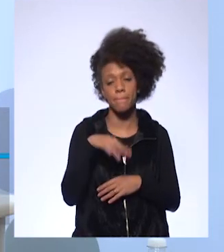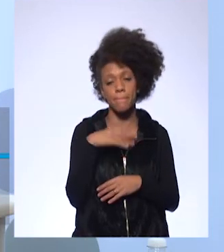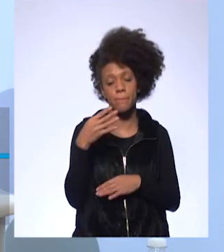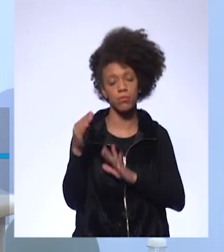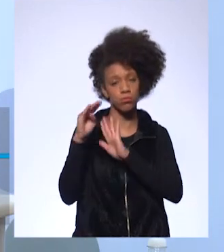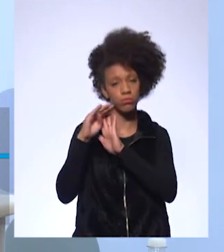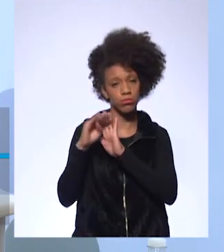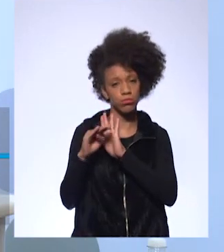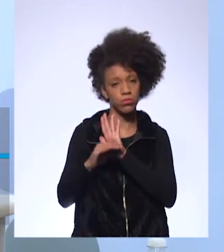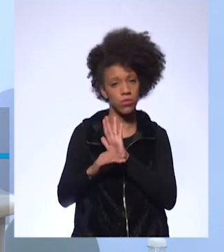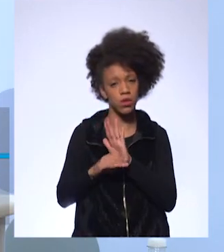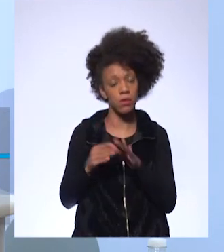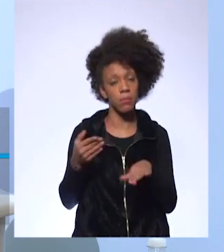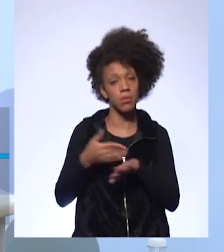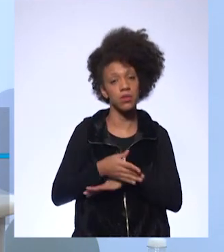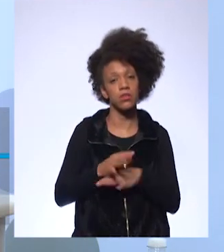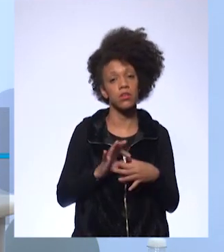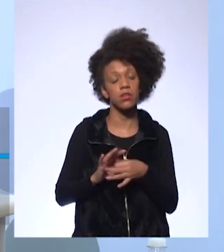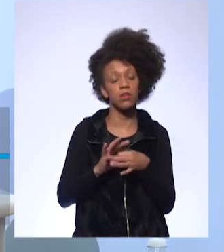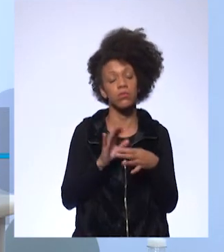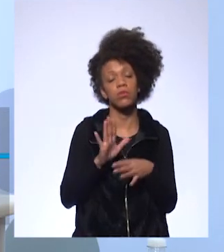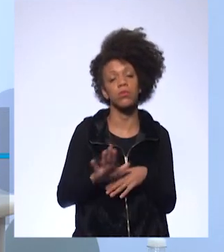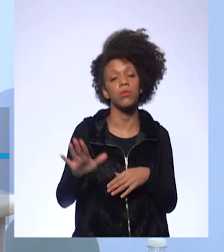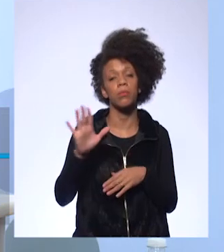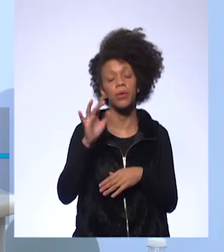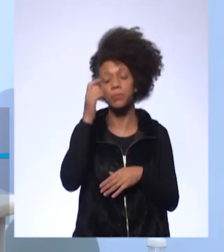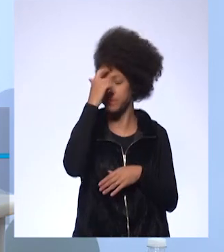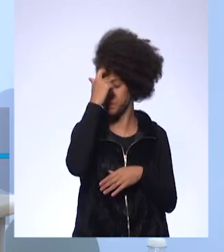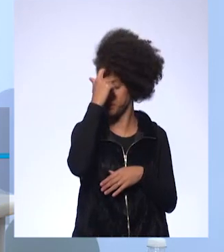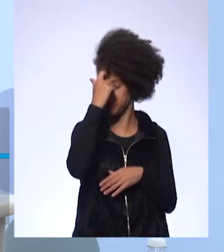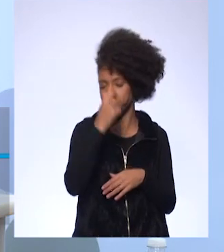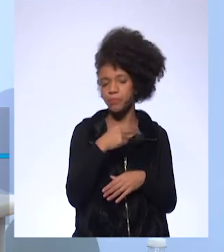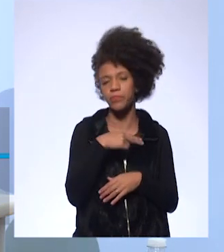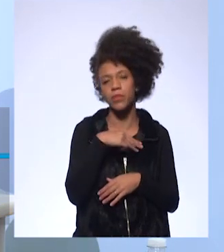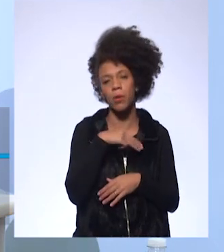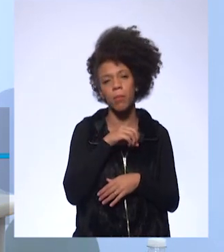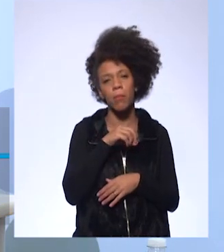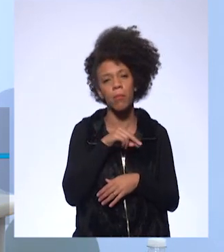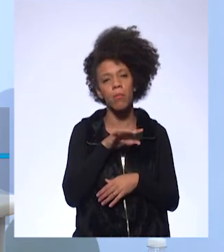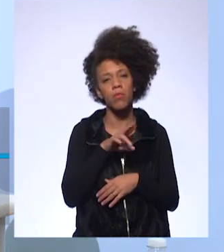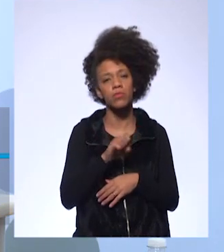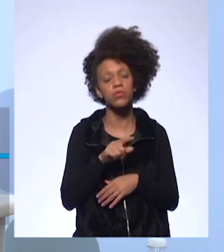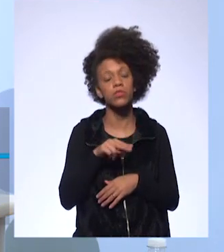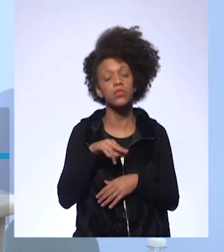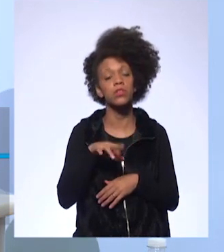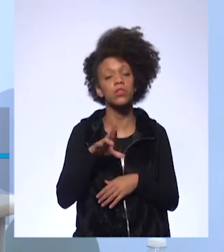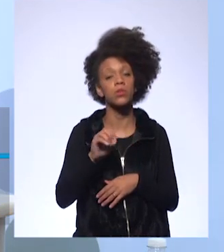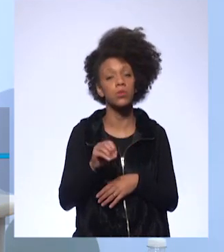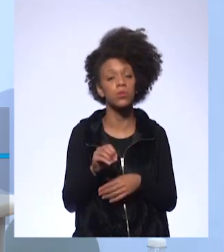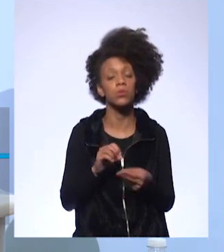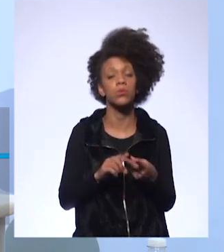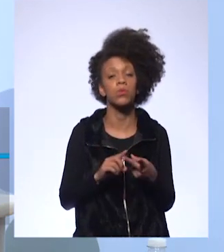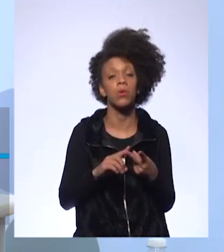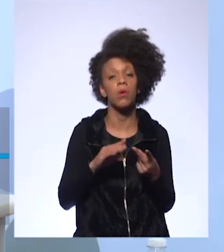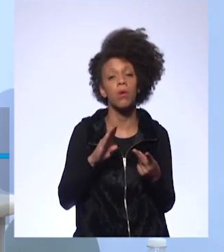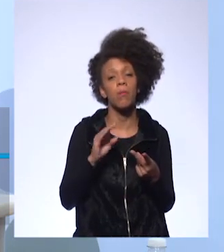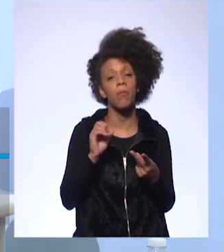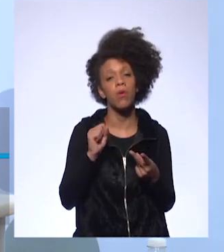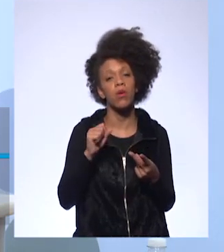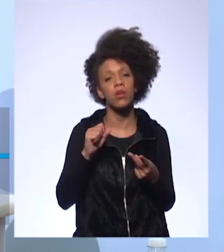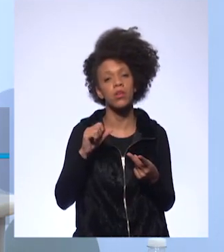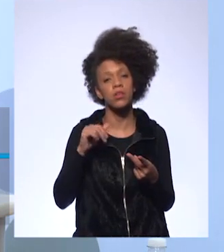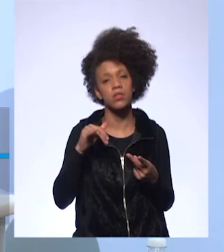se entrar na União Europeia. Outros países, como Montenegro, né, que vem da antiga Iugoslávia, Bósnia e